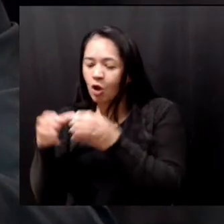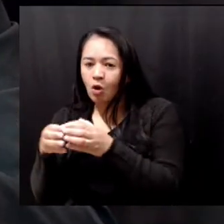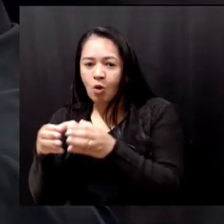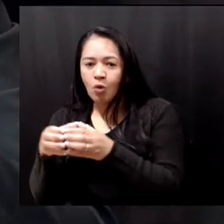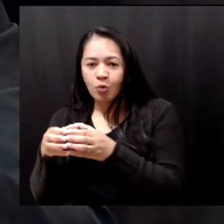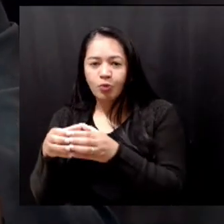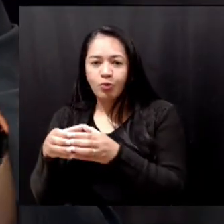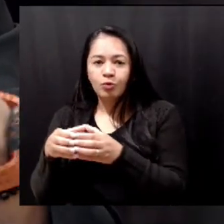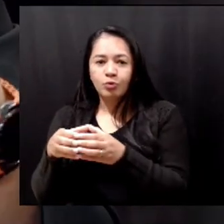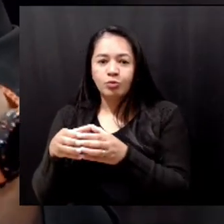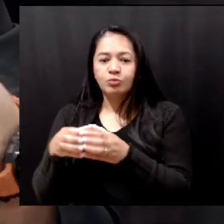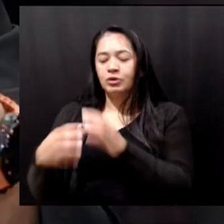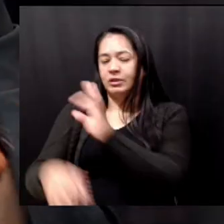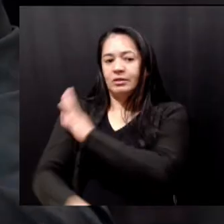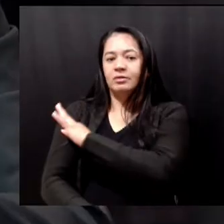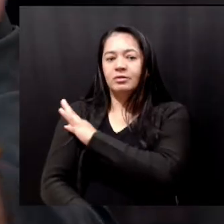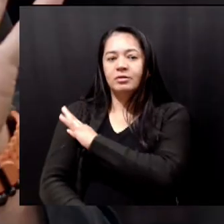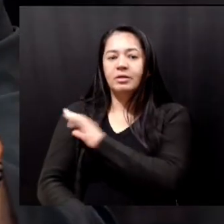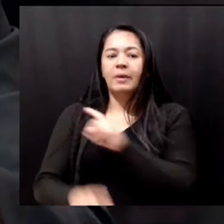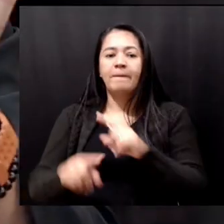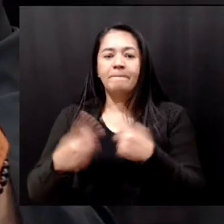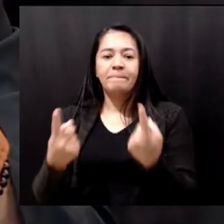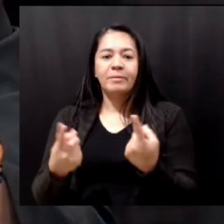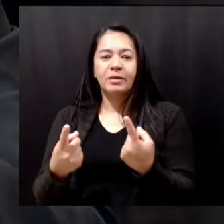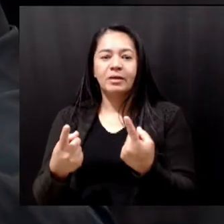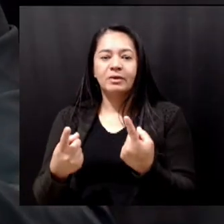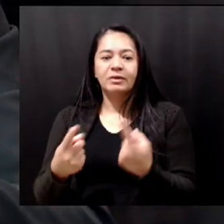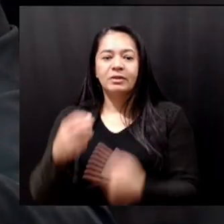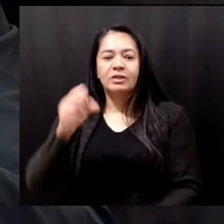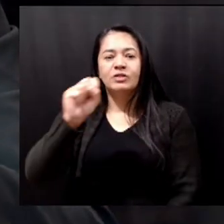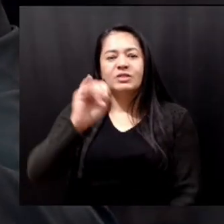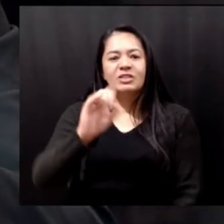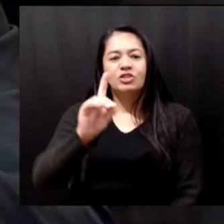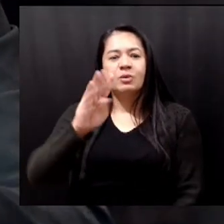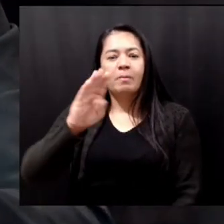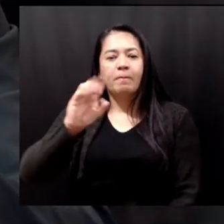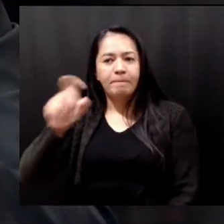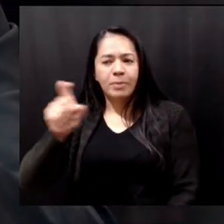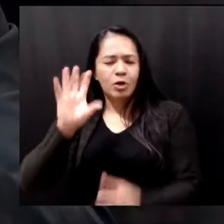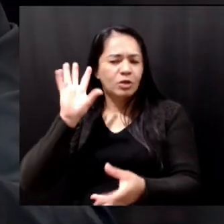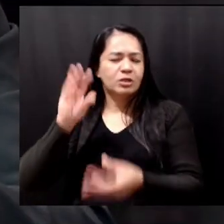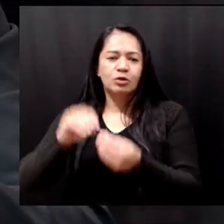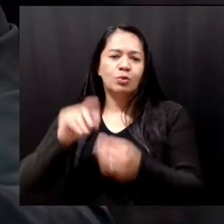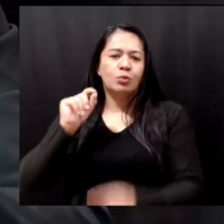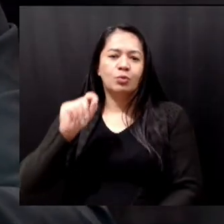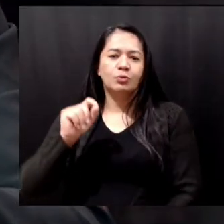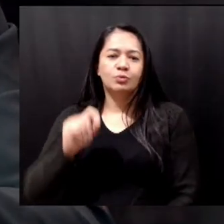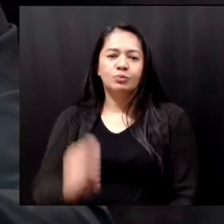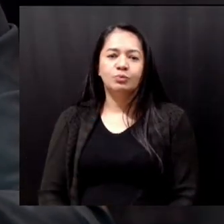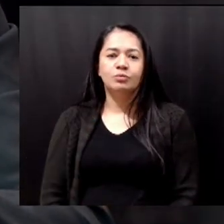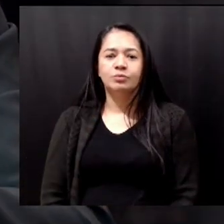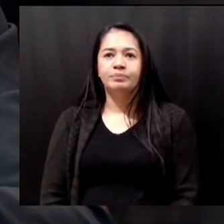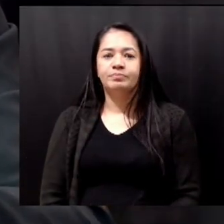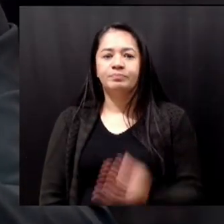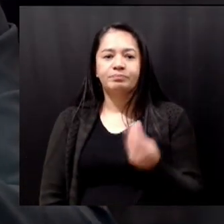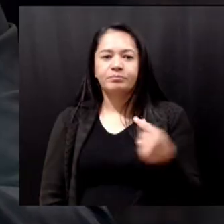Sim. O que é o sandbox regulatório de forma muito resumida? Digamos, a gente dá uma